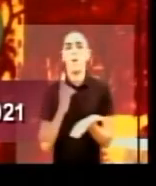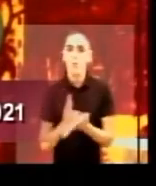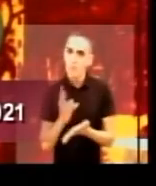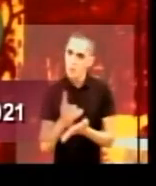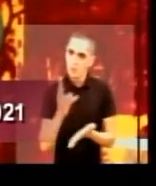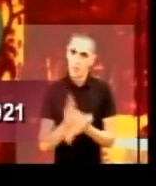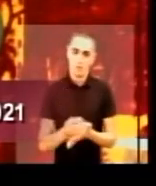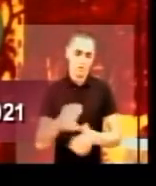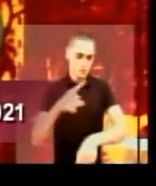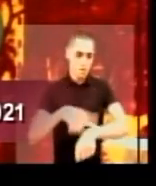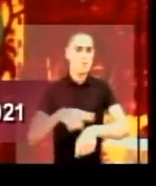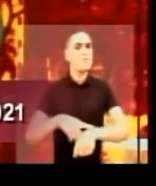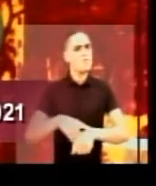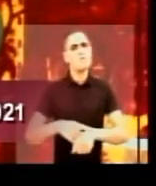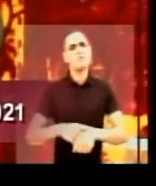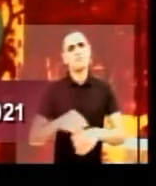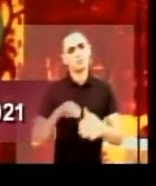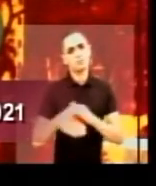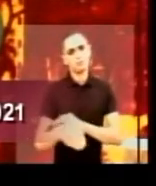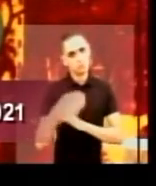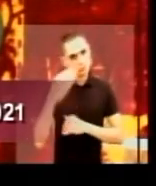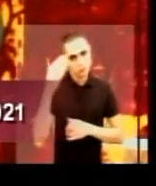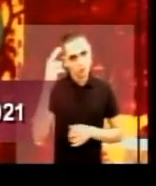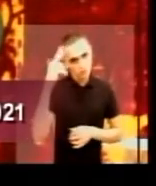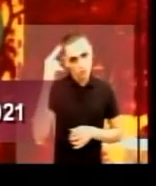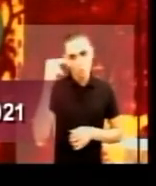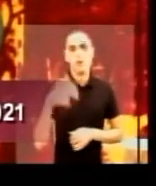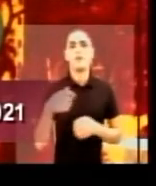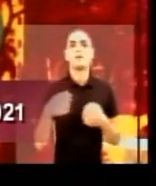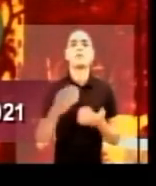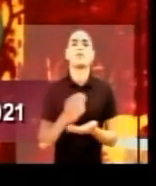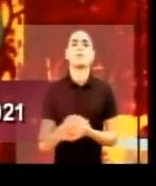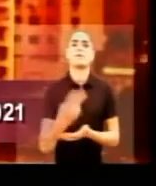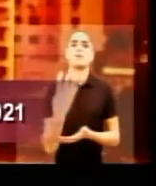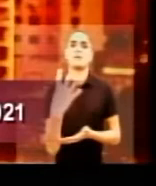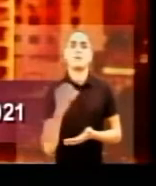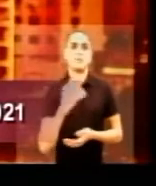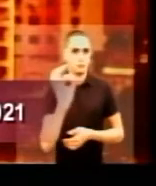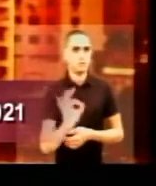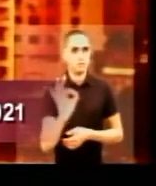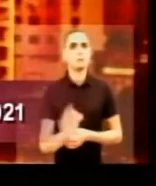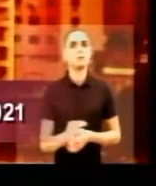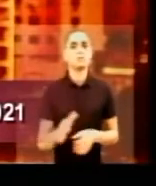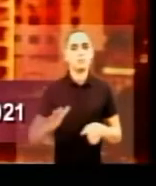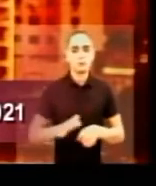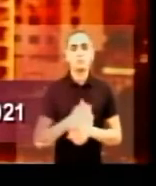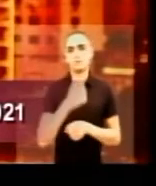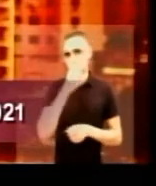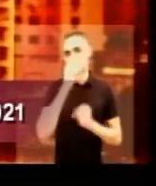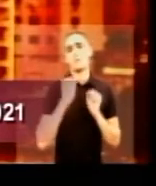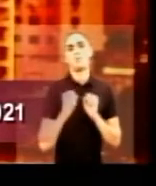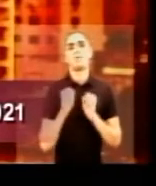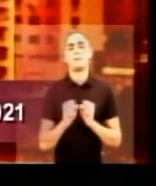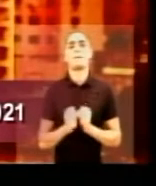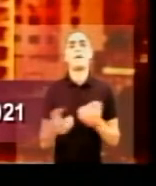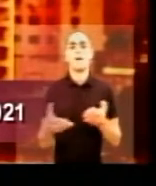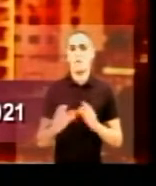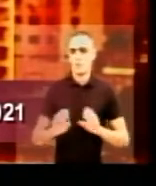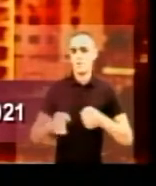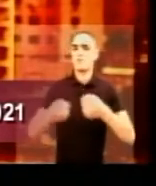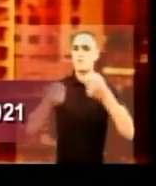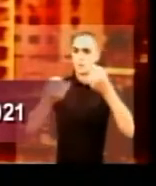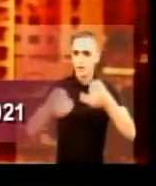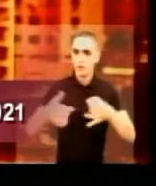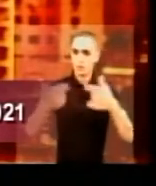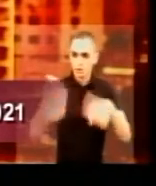horário habitual e permanece 40% de ocupação. Vamos reforçar agora como é que ficam os eventos